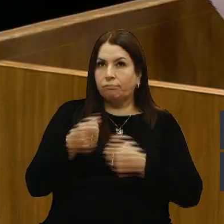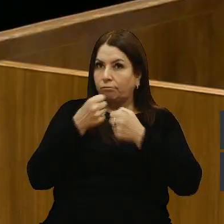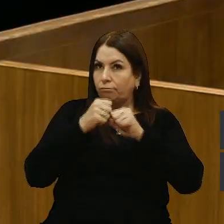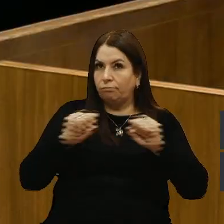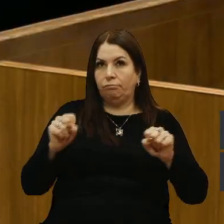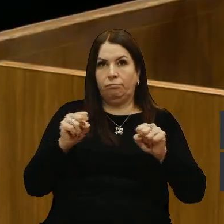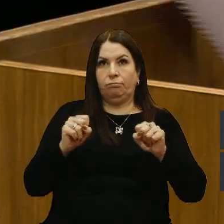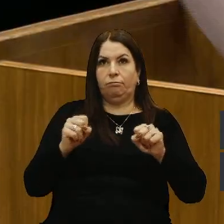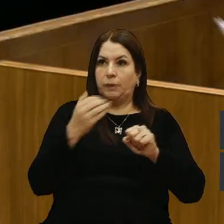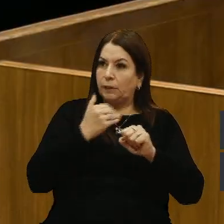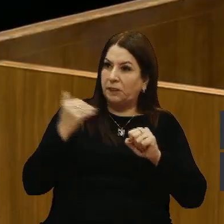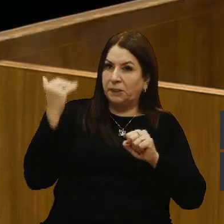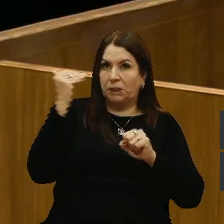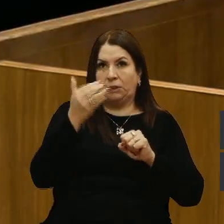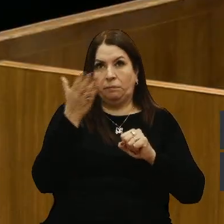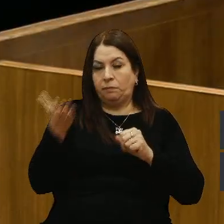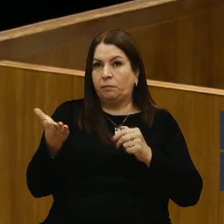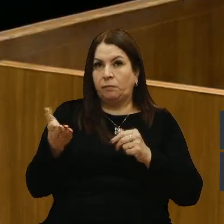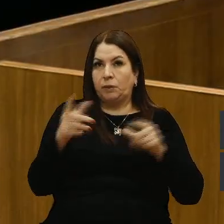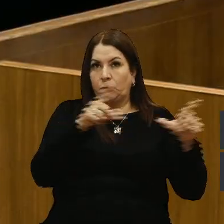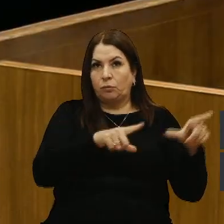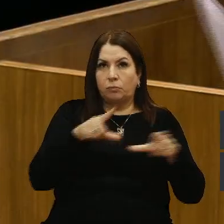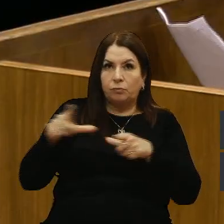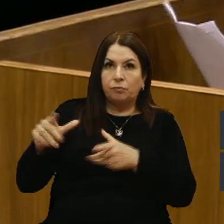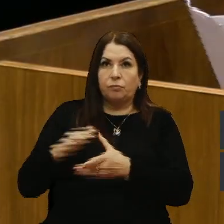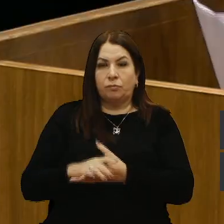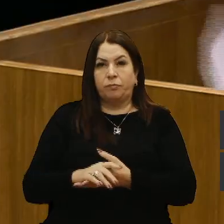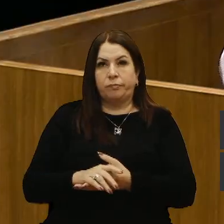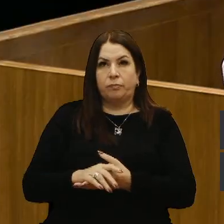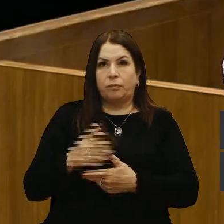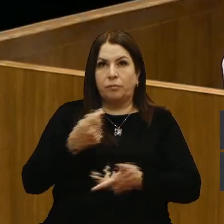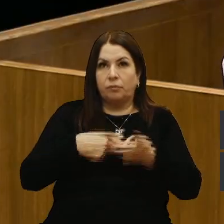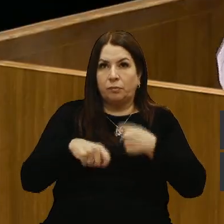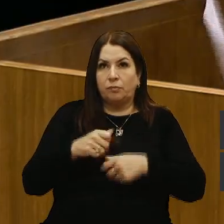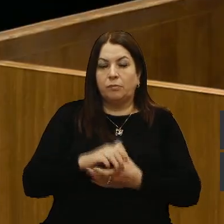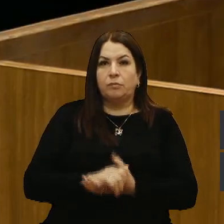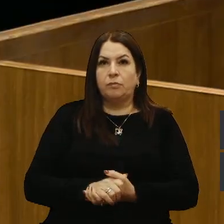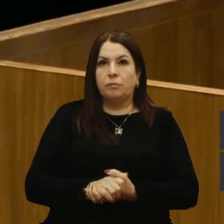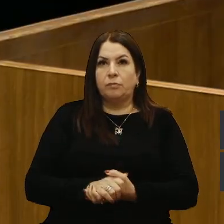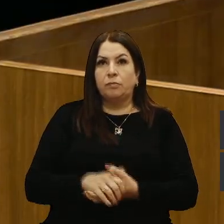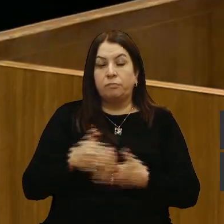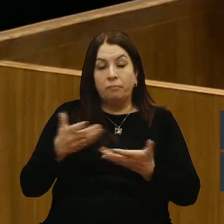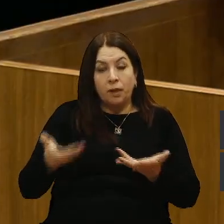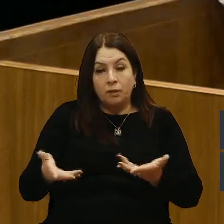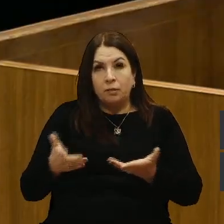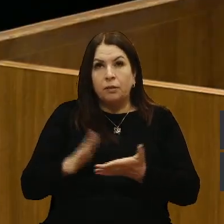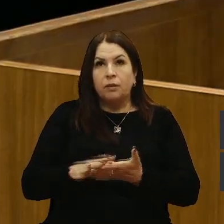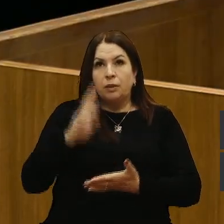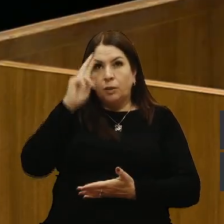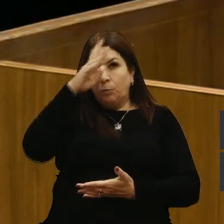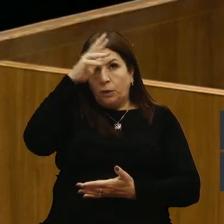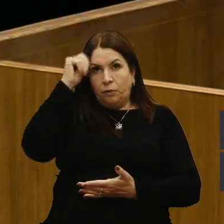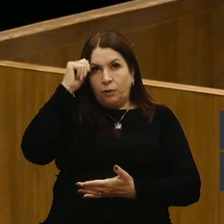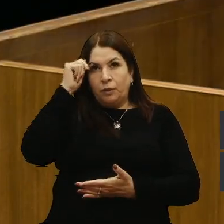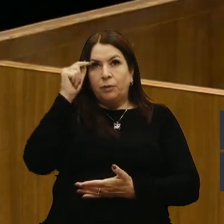secretarias, nessas autarquias, nesses espaços da administração. Aí o prefeito